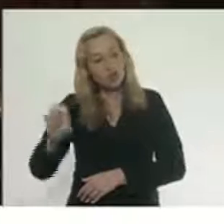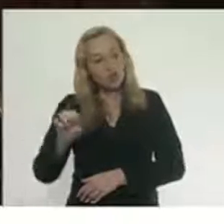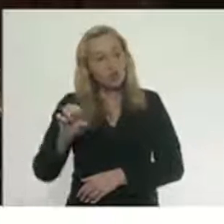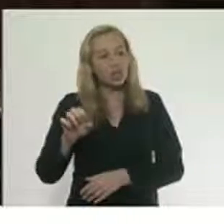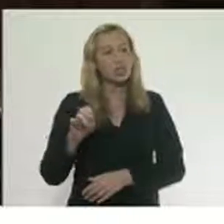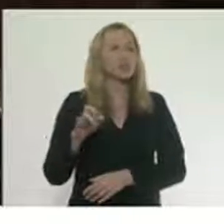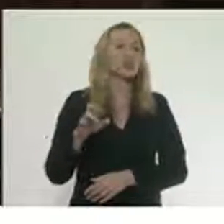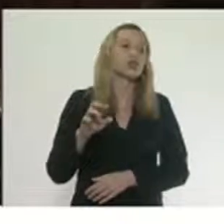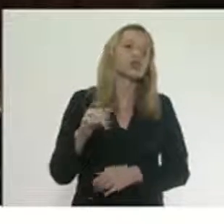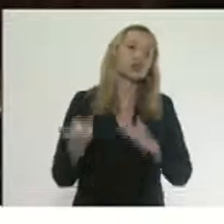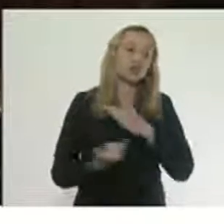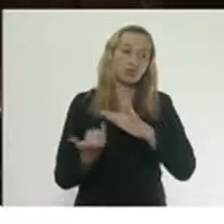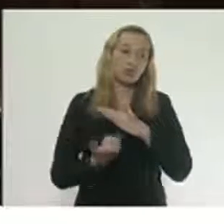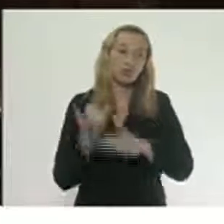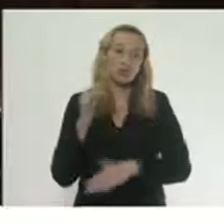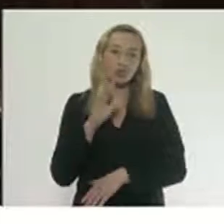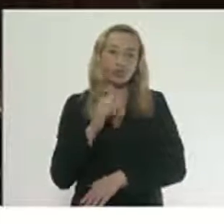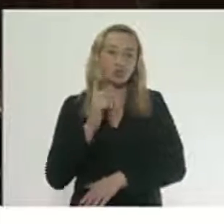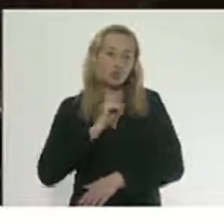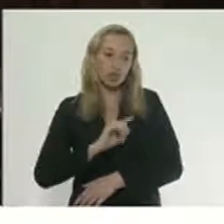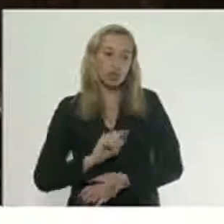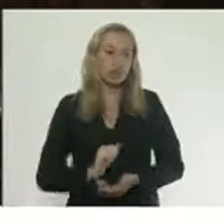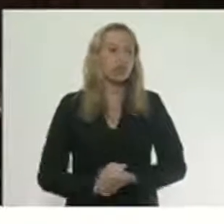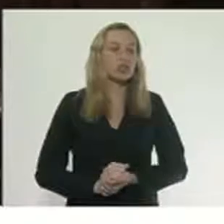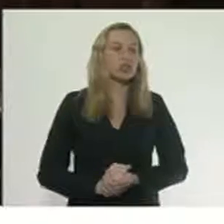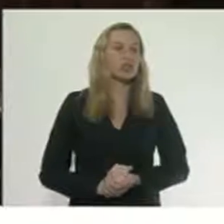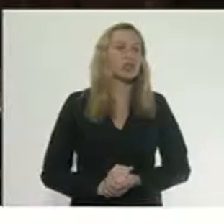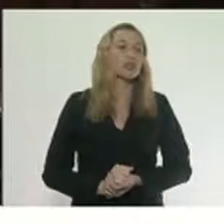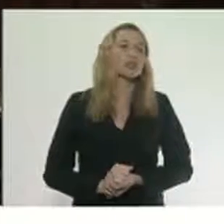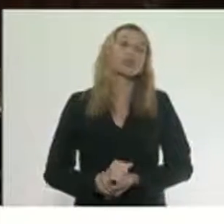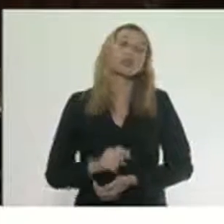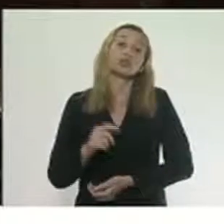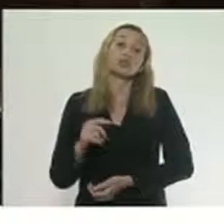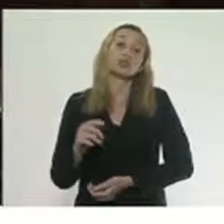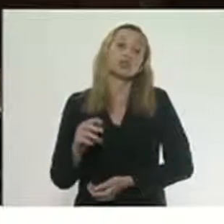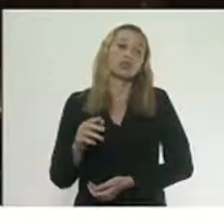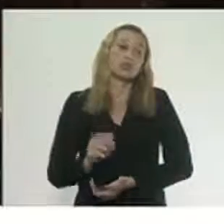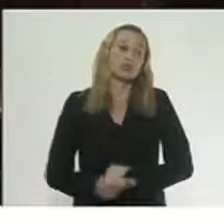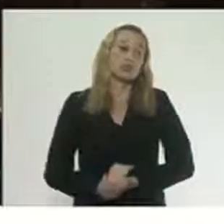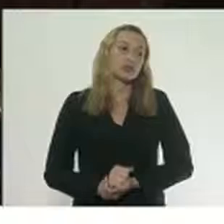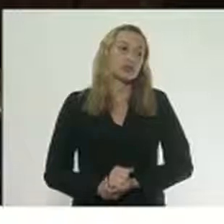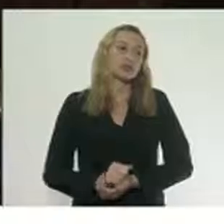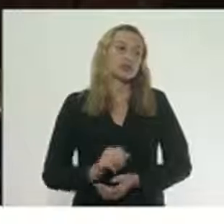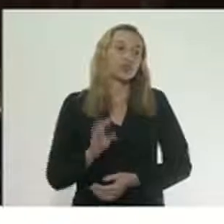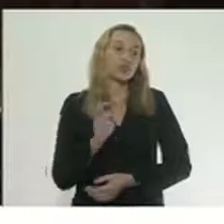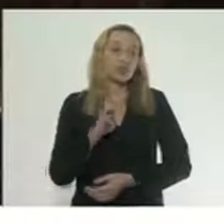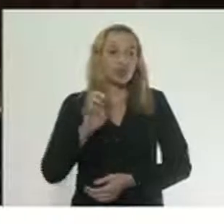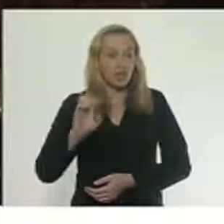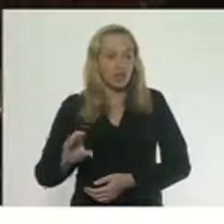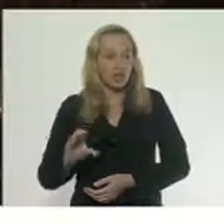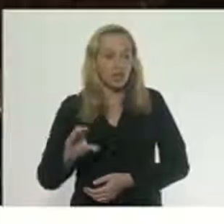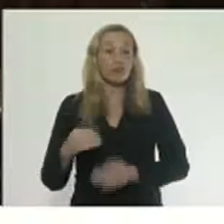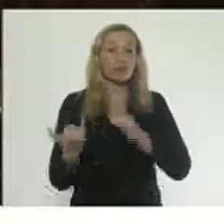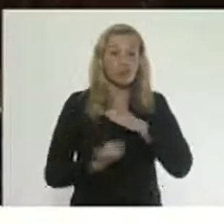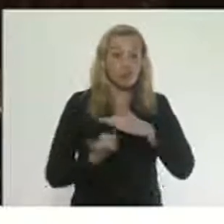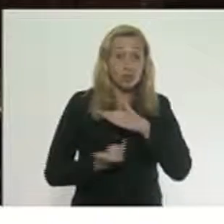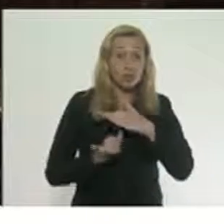Fluminense. Propõe que o Instituto Estadual Tecnológico do Rio de Janeiro, sucedâneo da FAETEC, seja uma